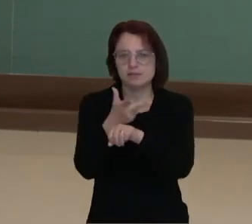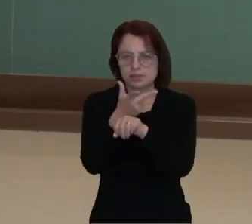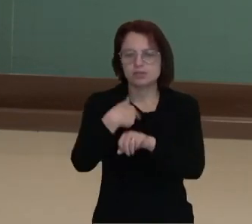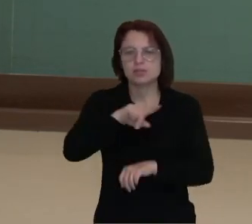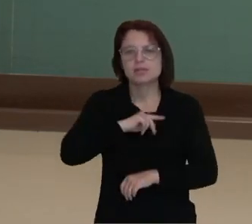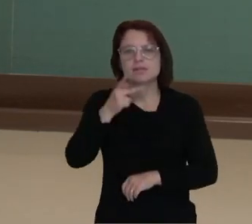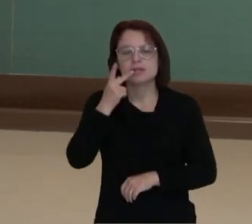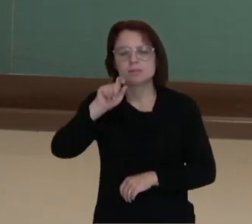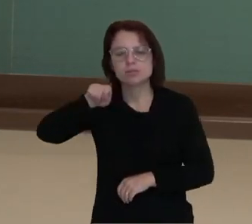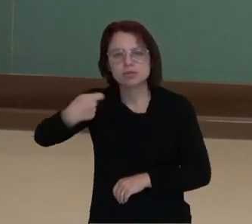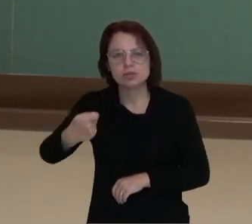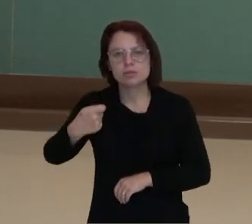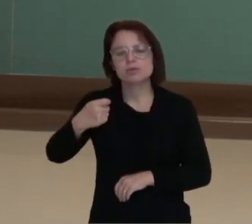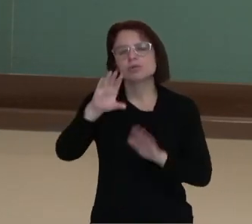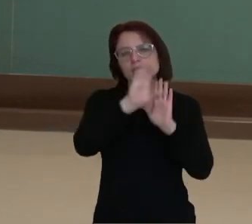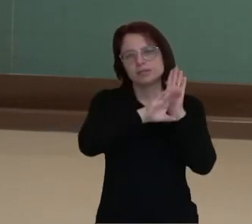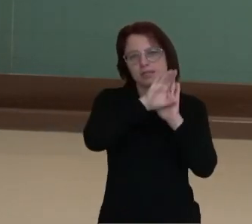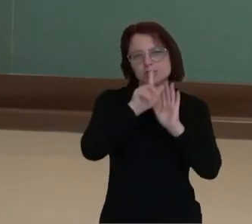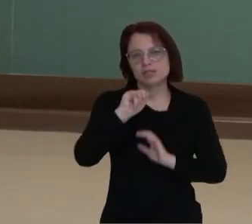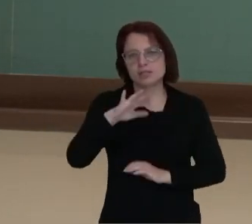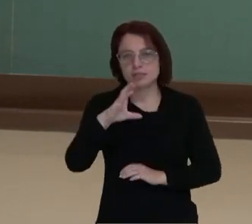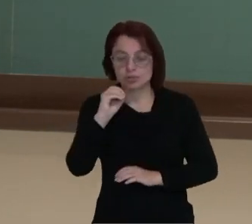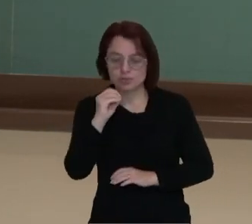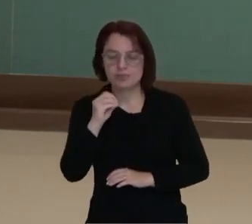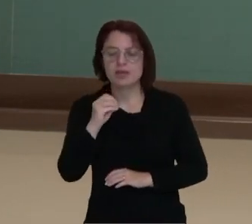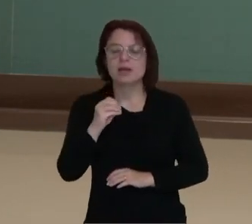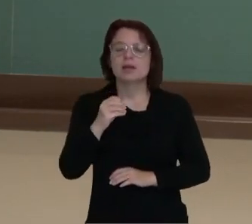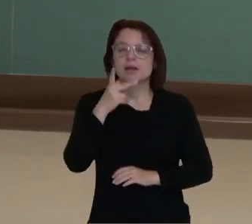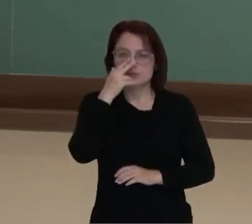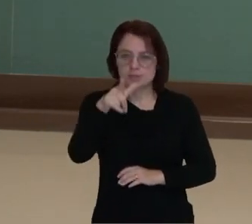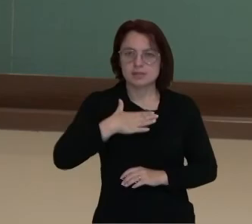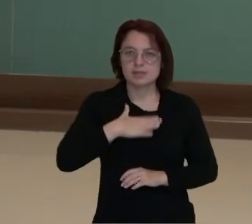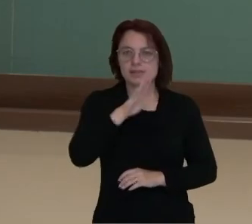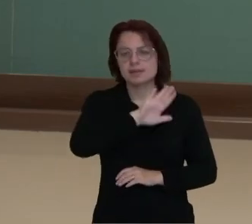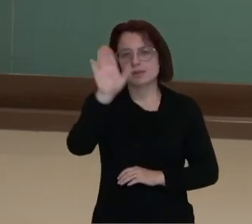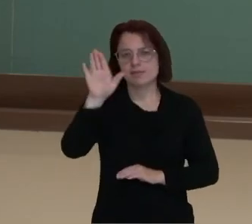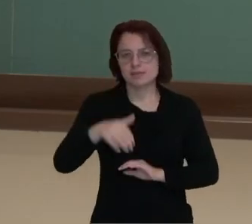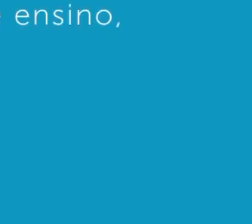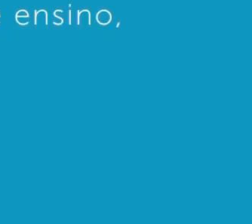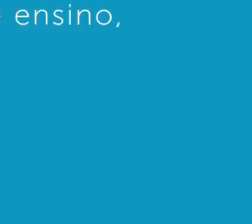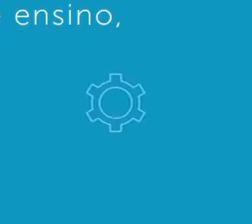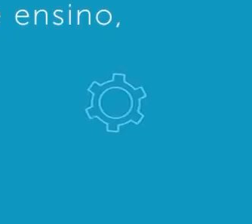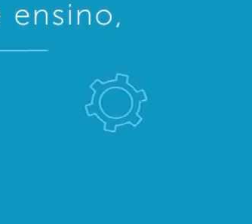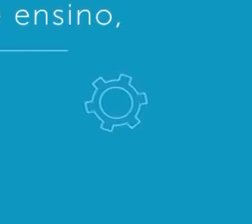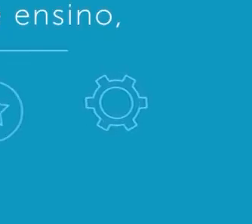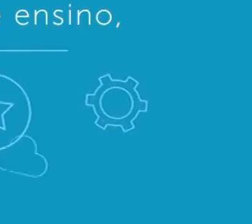nós falamos sobre alguns conceitos de genética. Espero que vocês tenham gostado. Até breve!